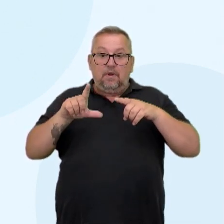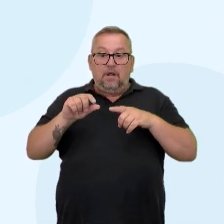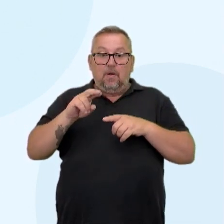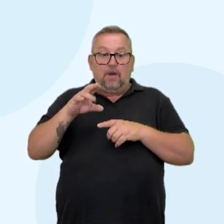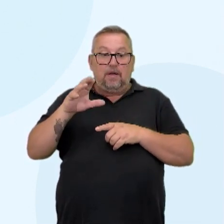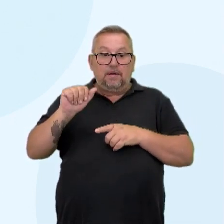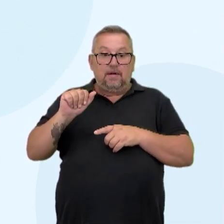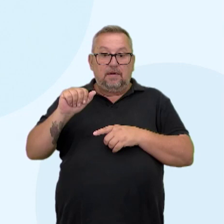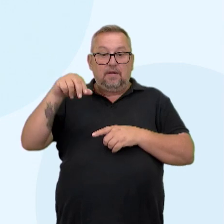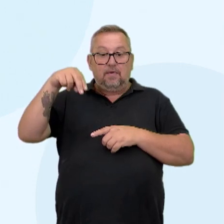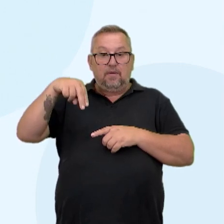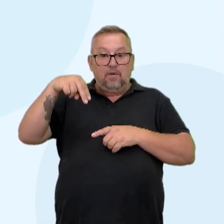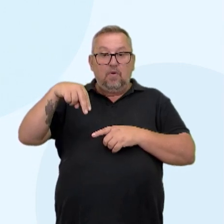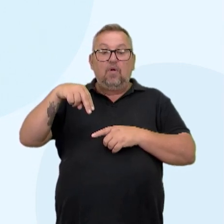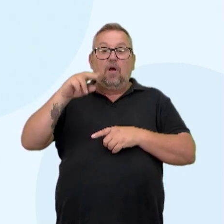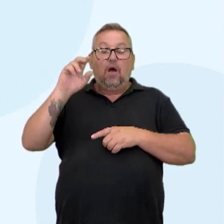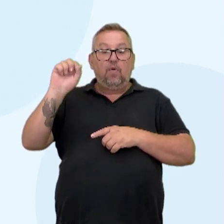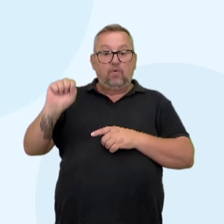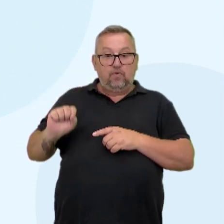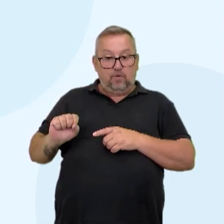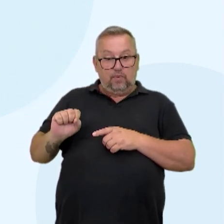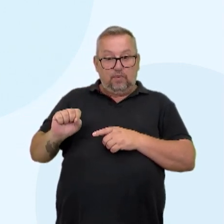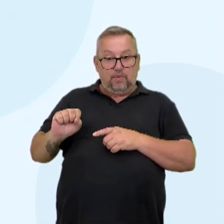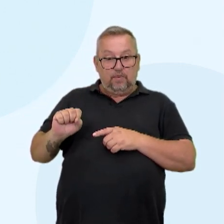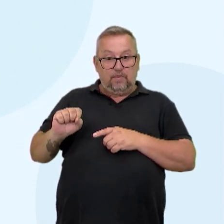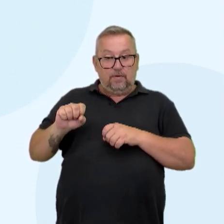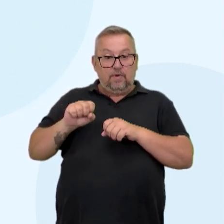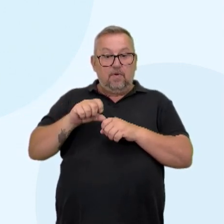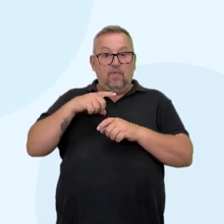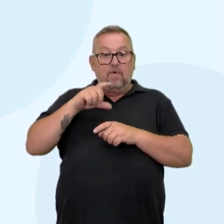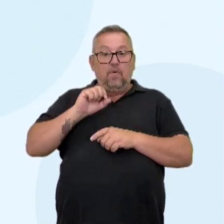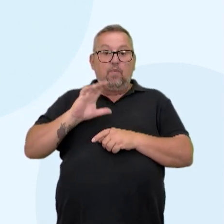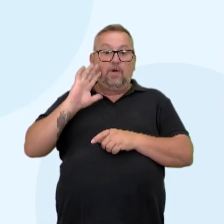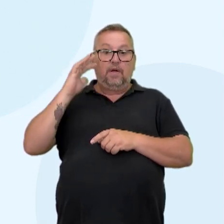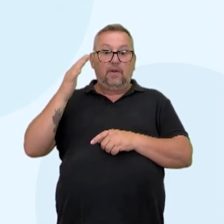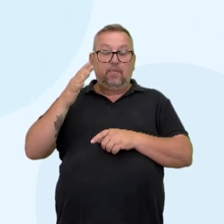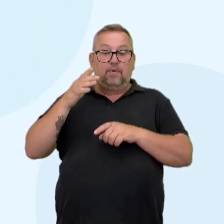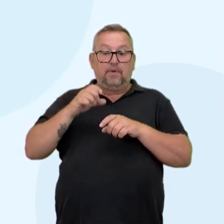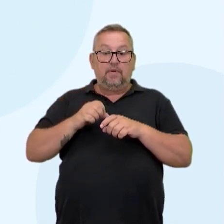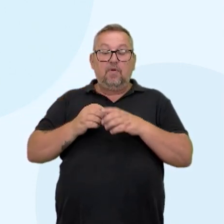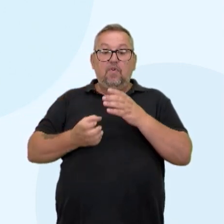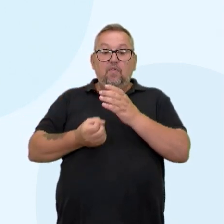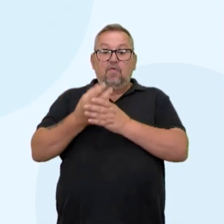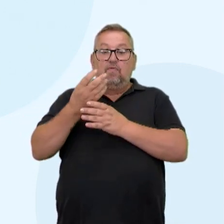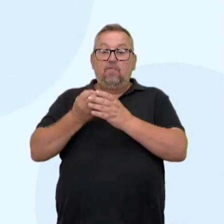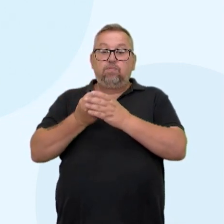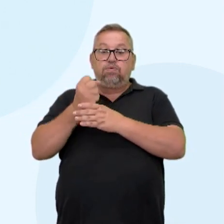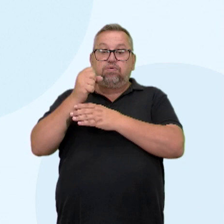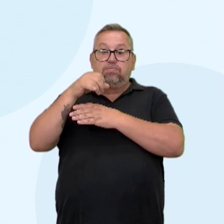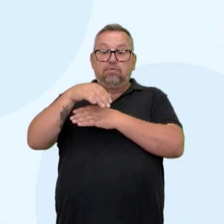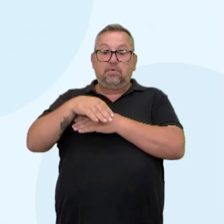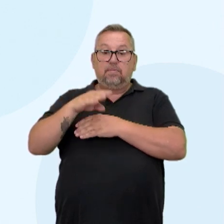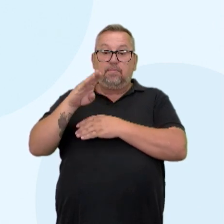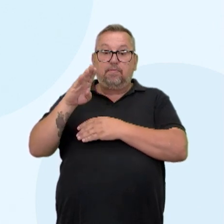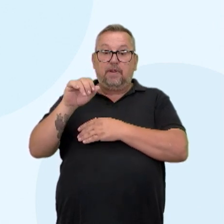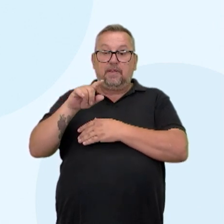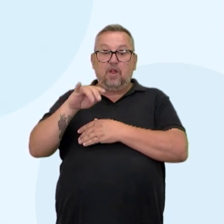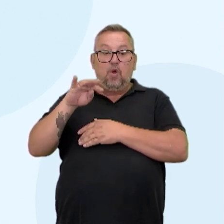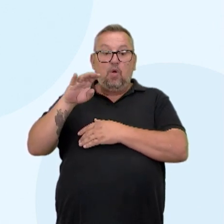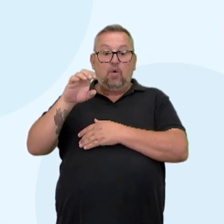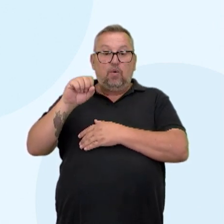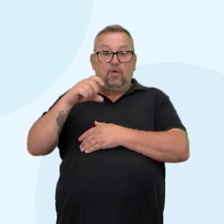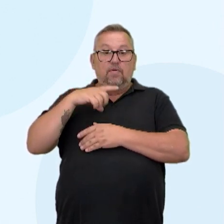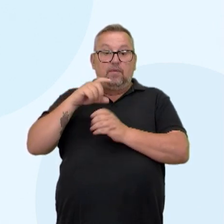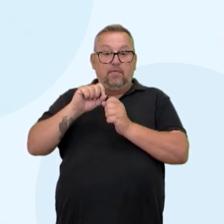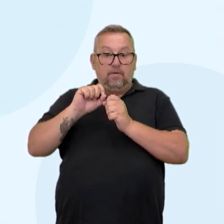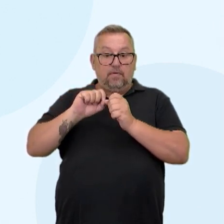norte e a Gondwana ao sul. A ruptura da Pangeia foi acompanhada de extenso vulcanismo e os basaltos que assim